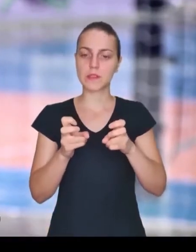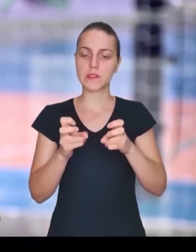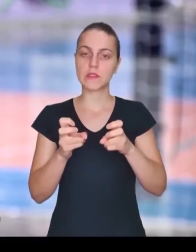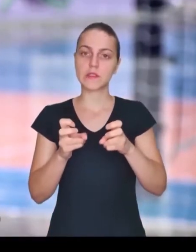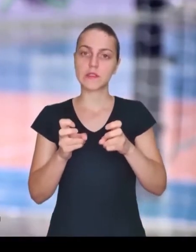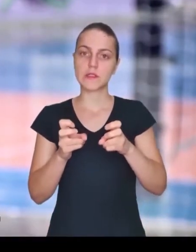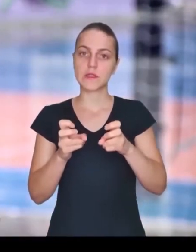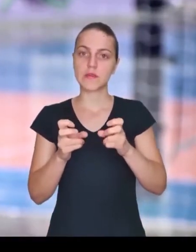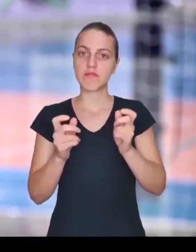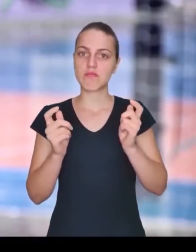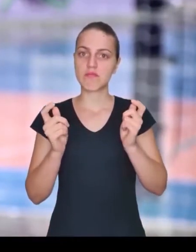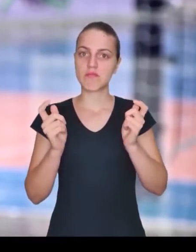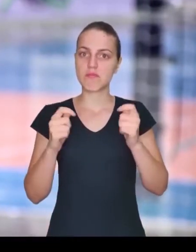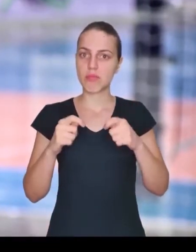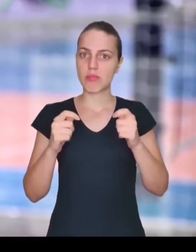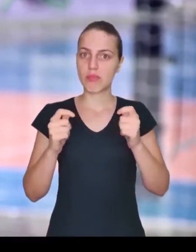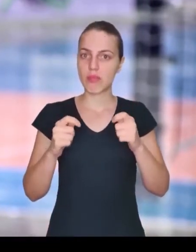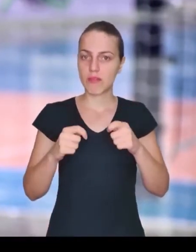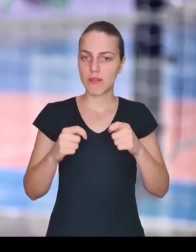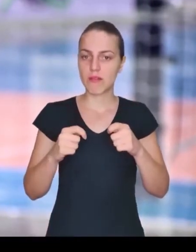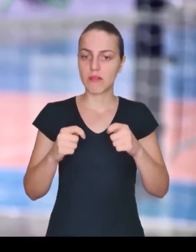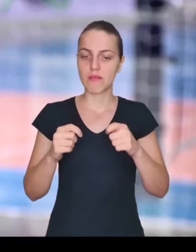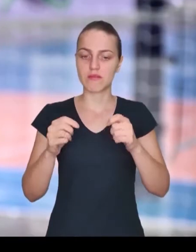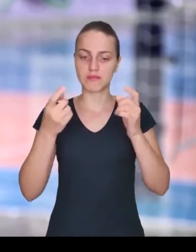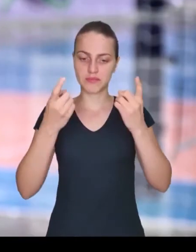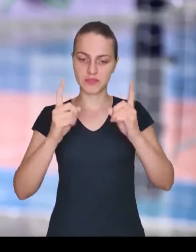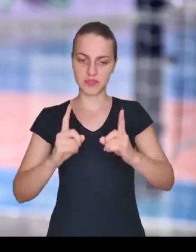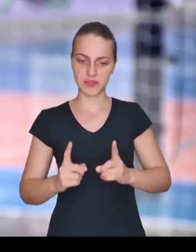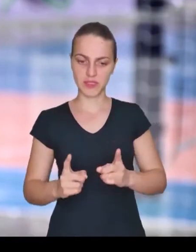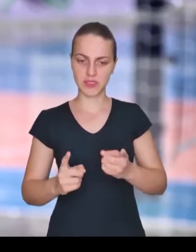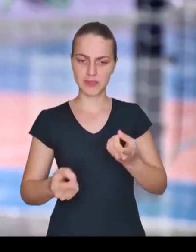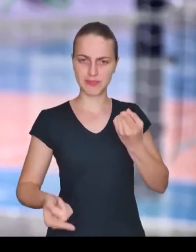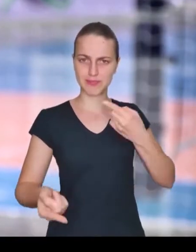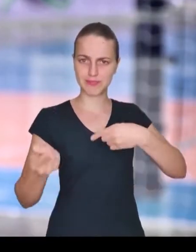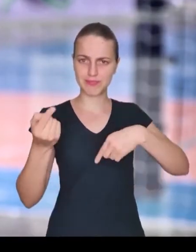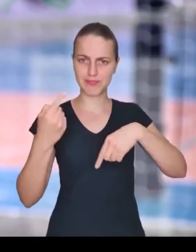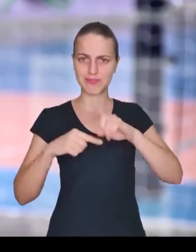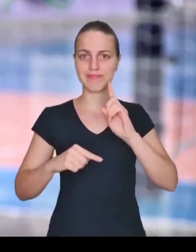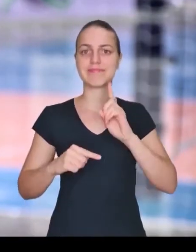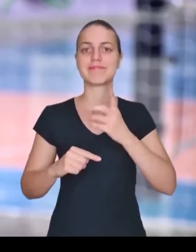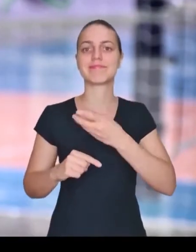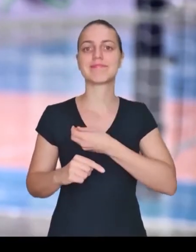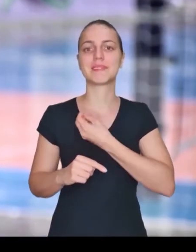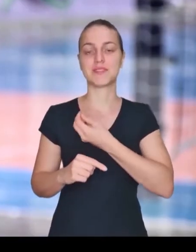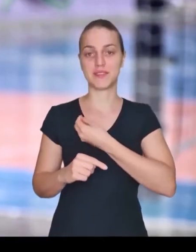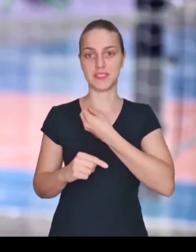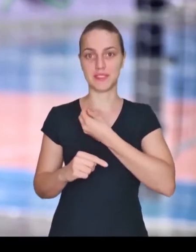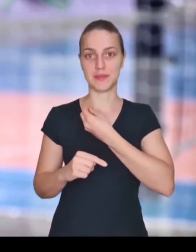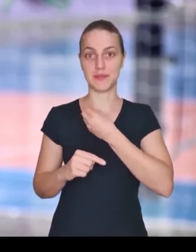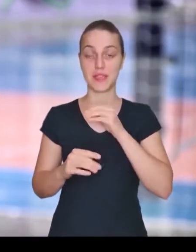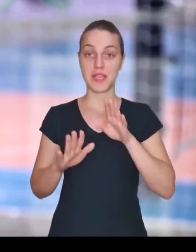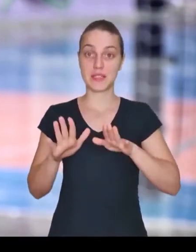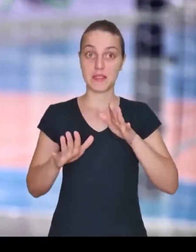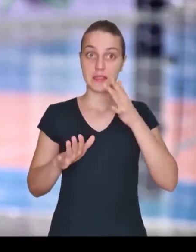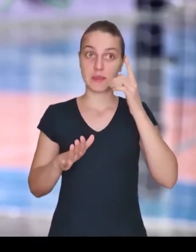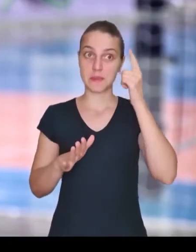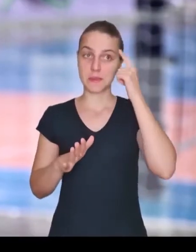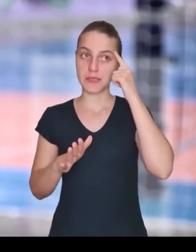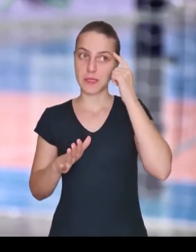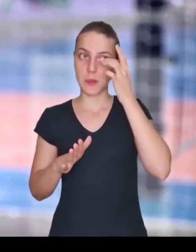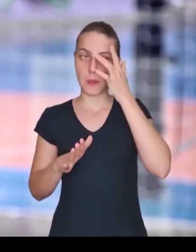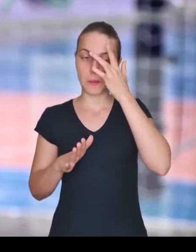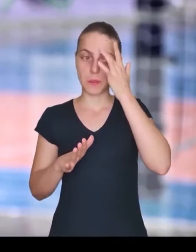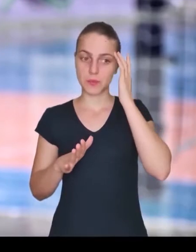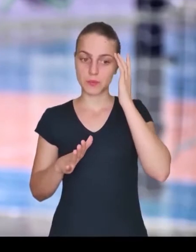um atleta profissional. O que para muitas pessoas a deficiência é uma porta que se fecha, para um atleta